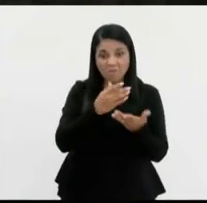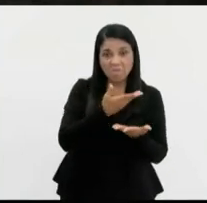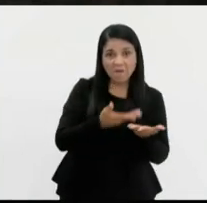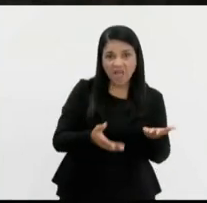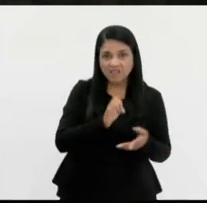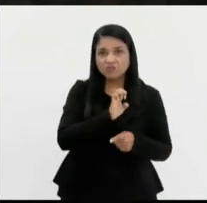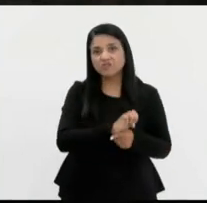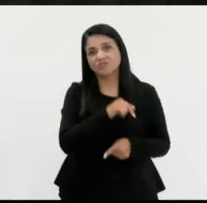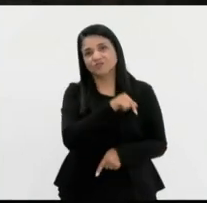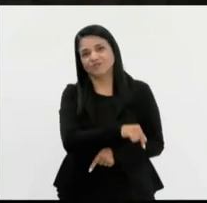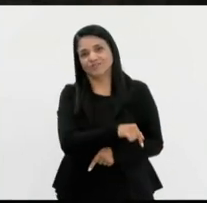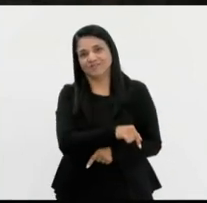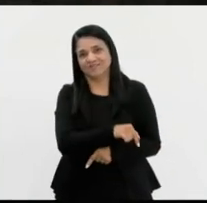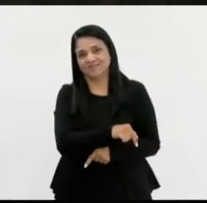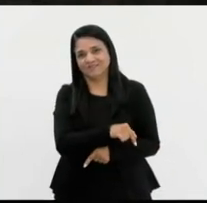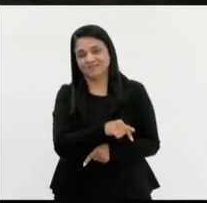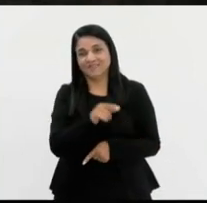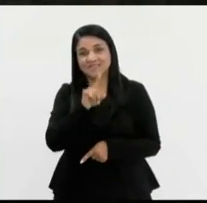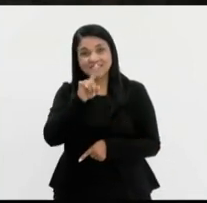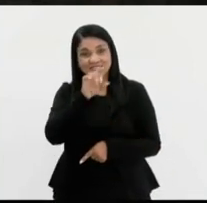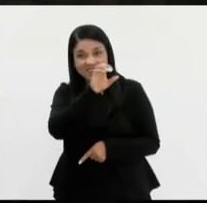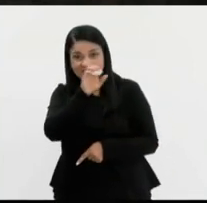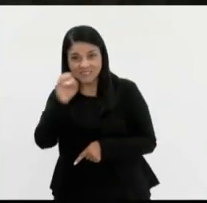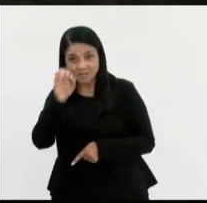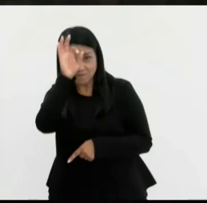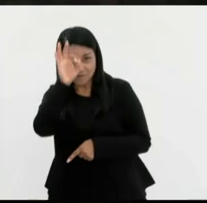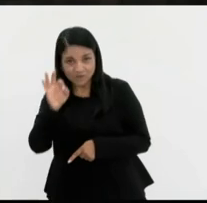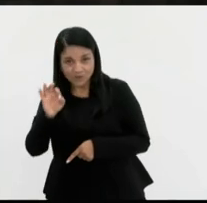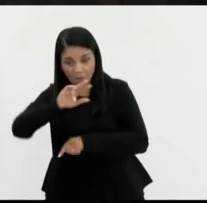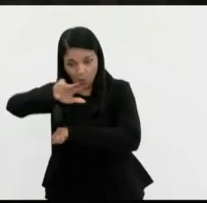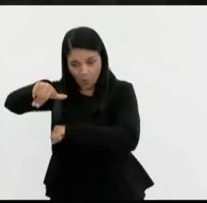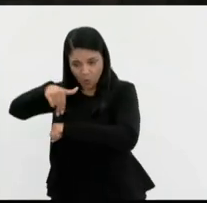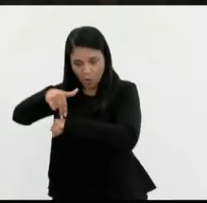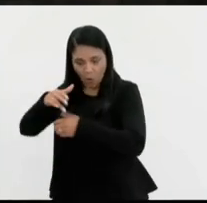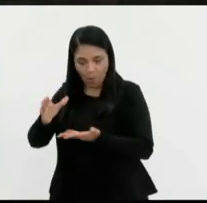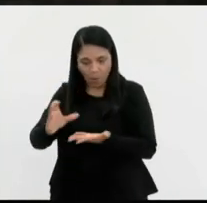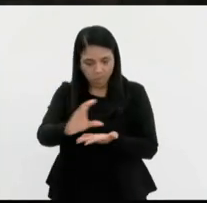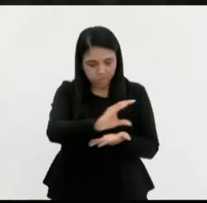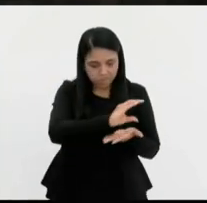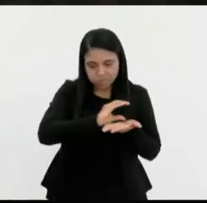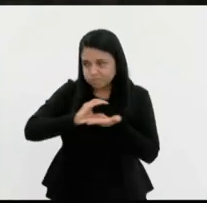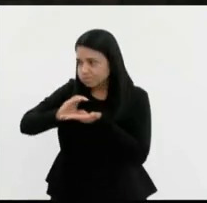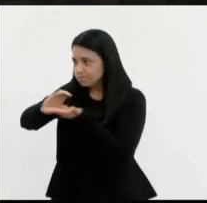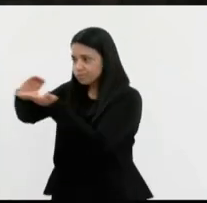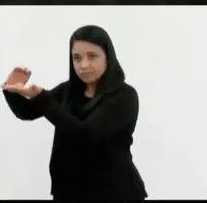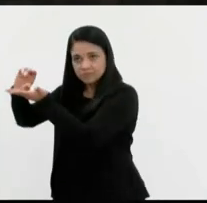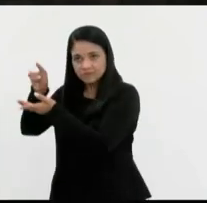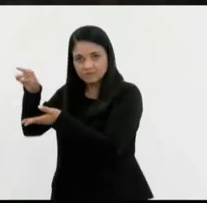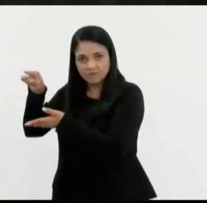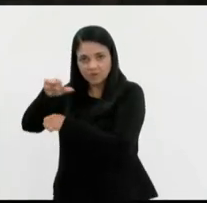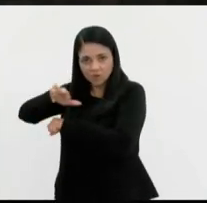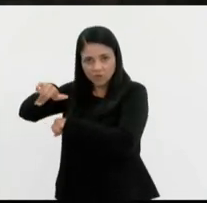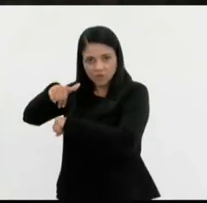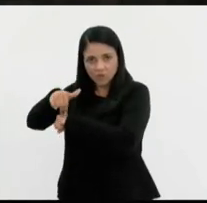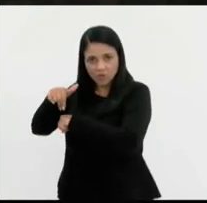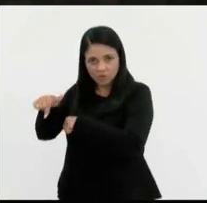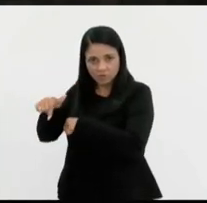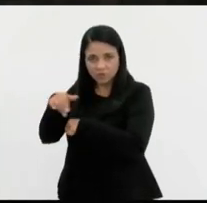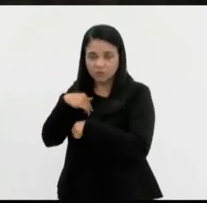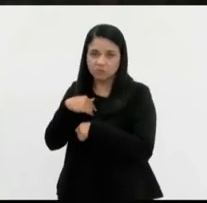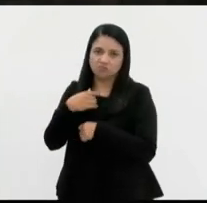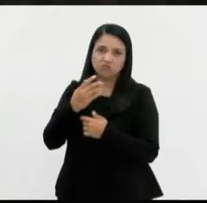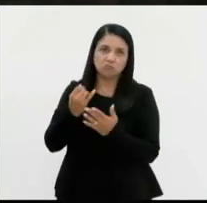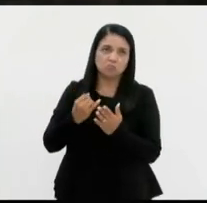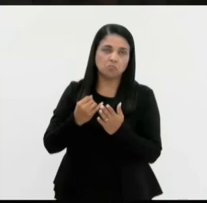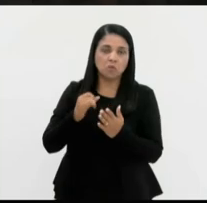perde de 100% do que a união arrecada no estado do Rio de Janeiro quer seja de imposto de